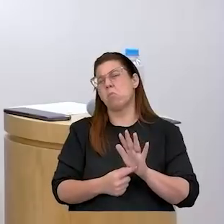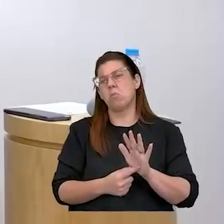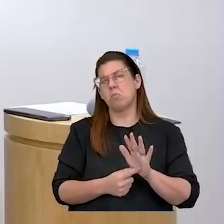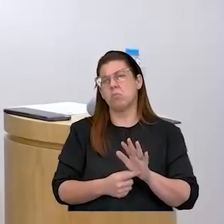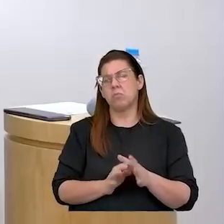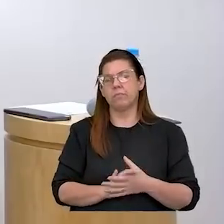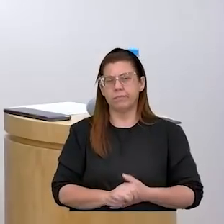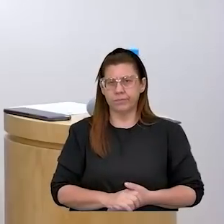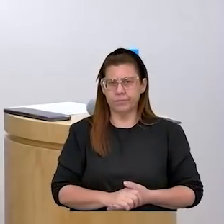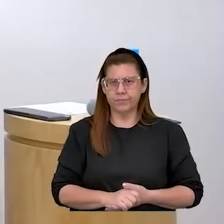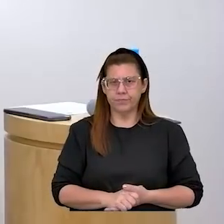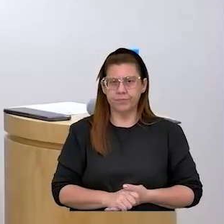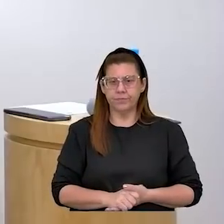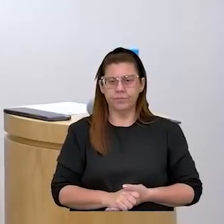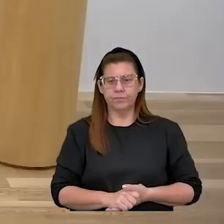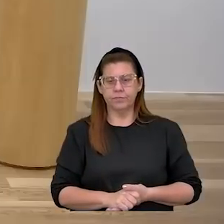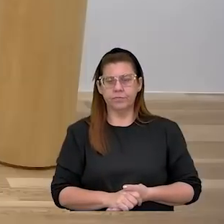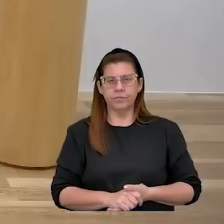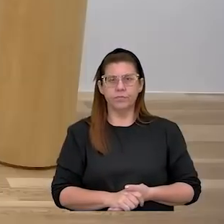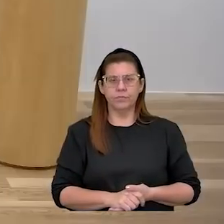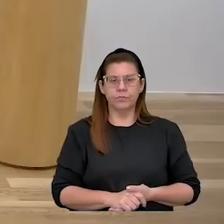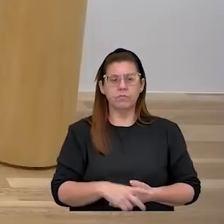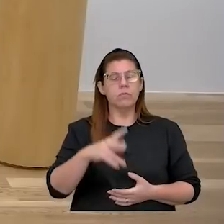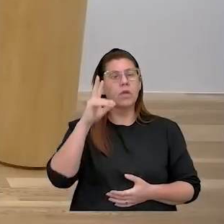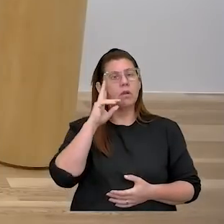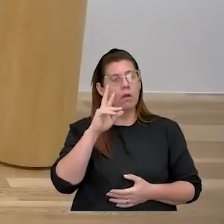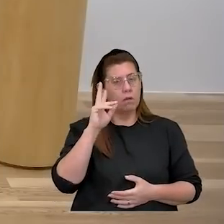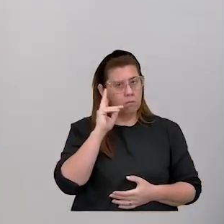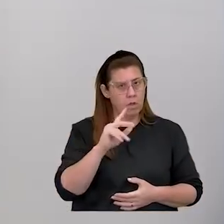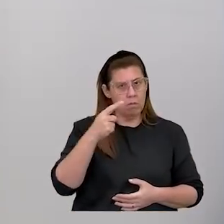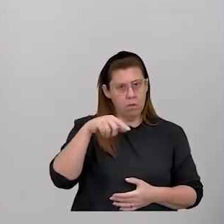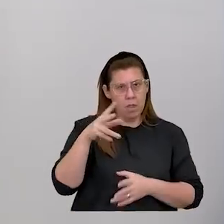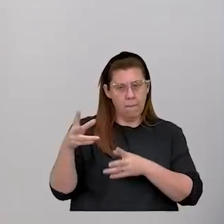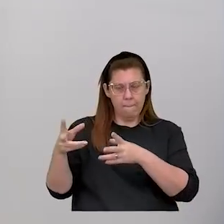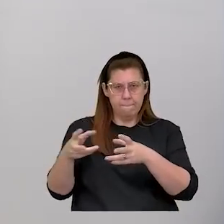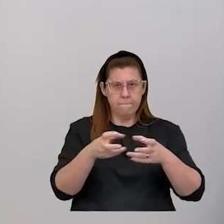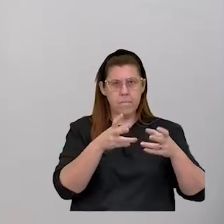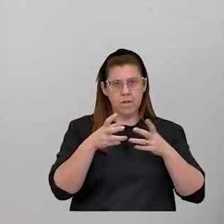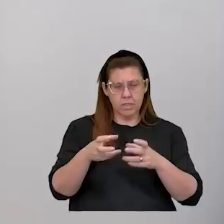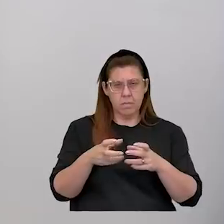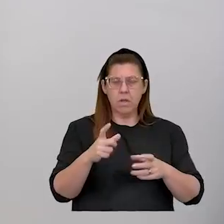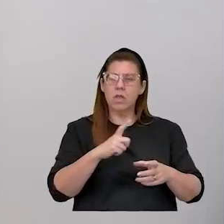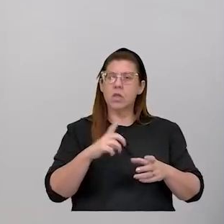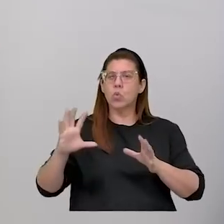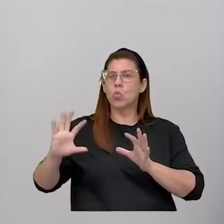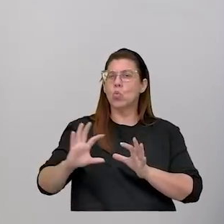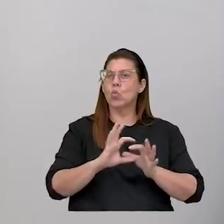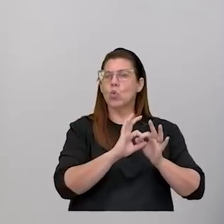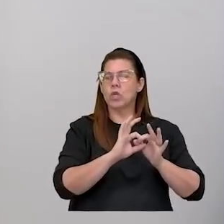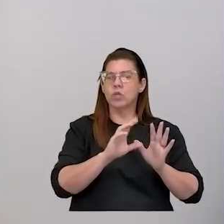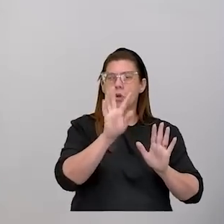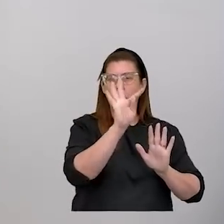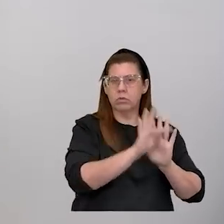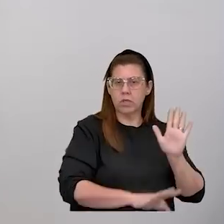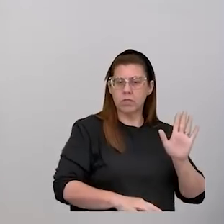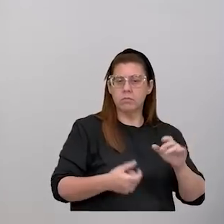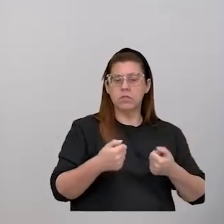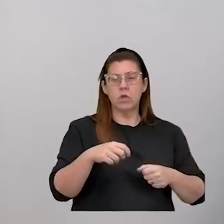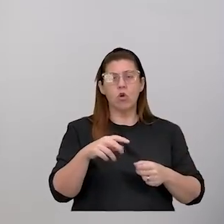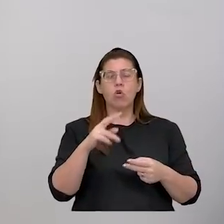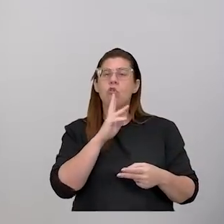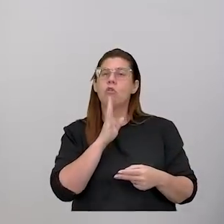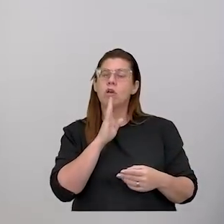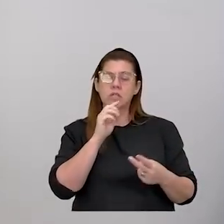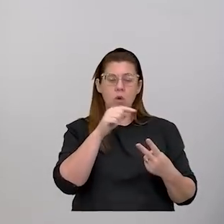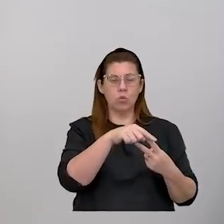de intertextualidade aí? Isso. Lembrando aí que para a gente perceber a intertextualidade em um texto, é necessário conhecer os